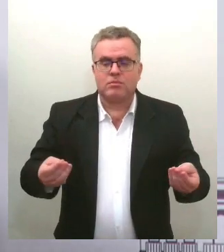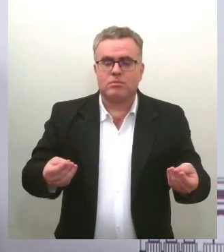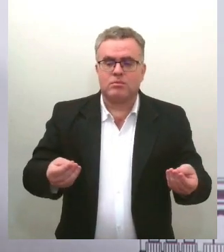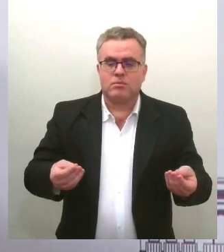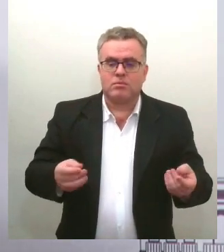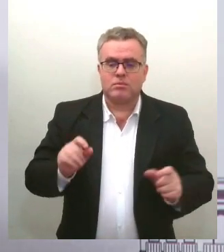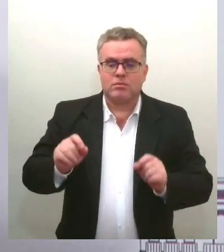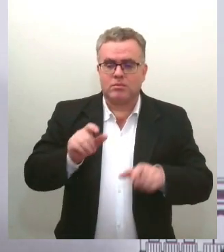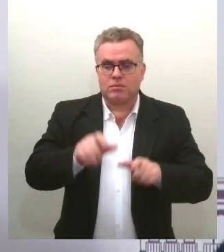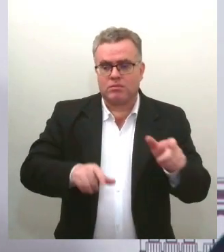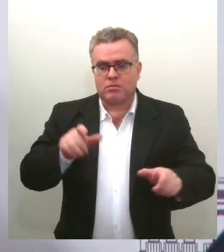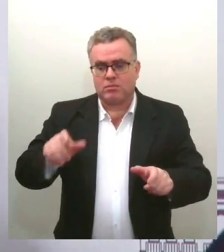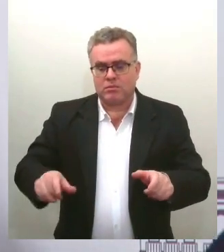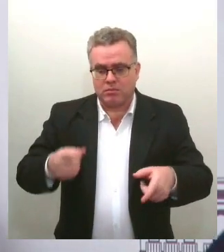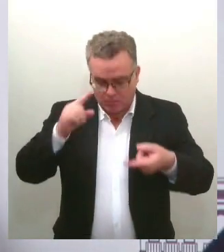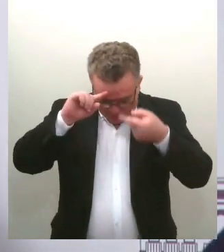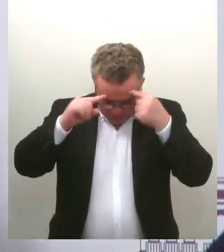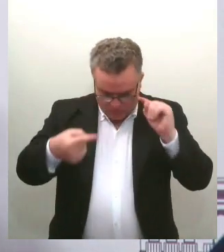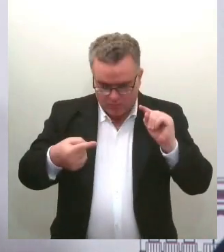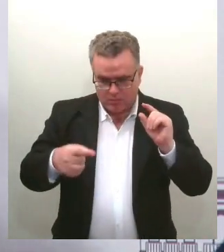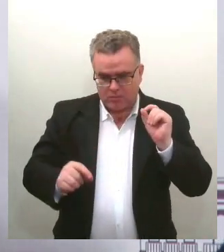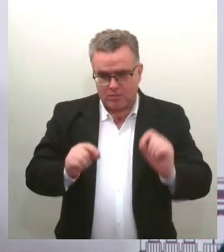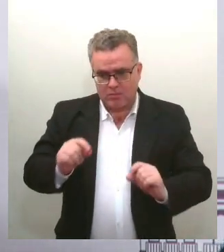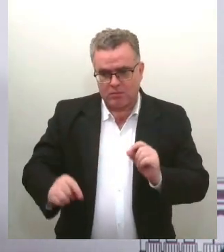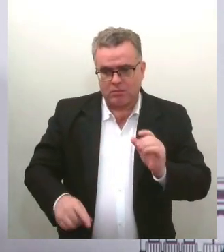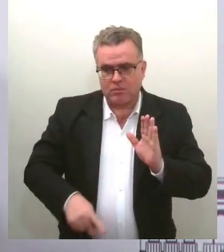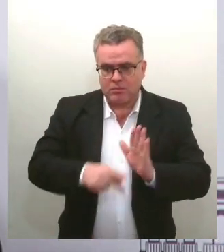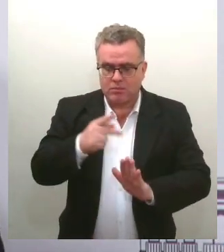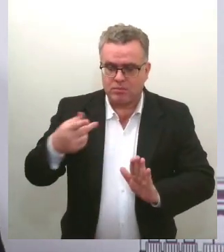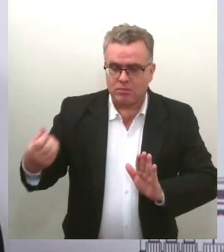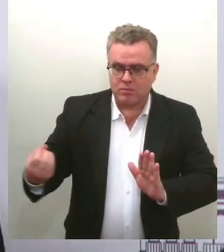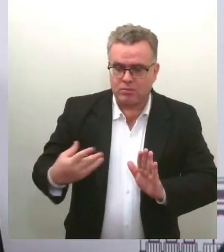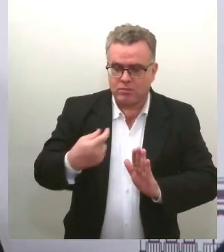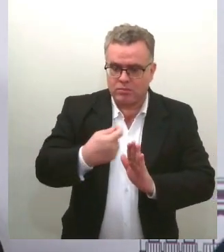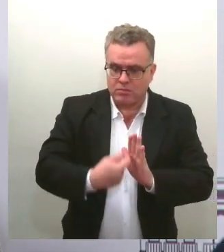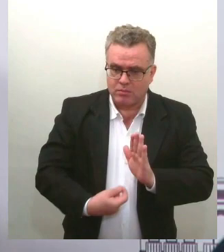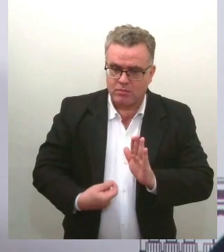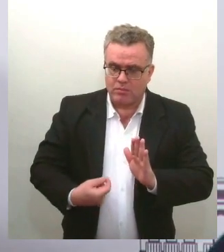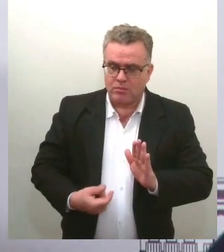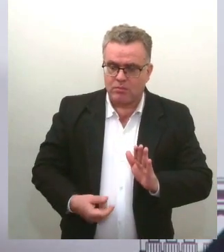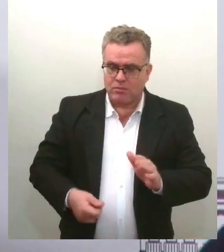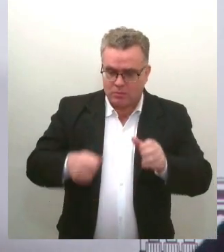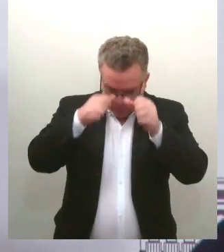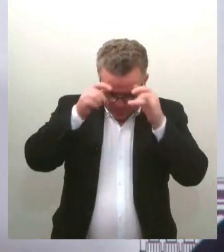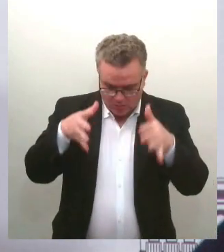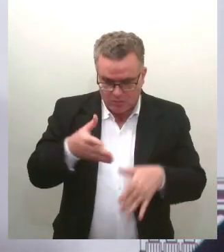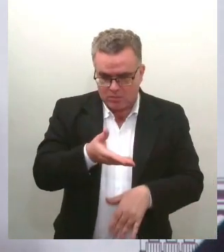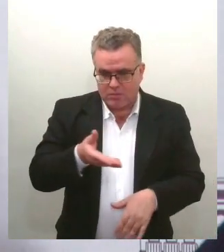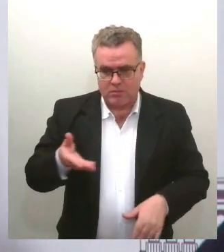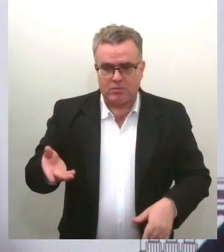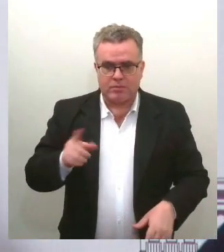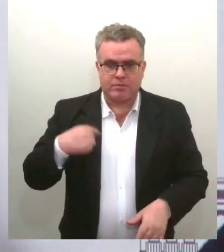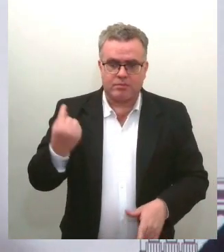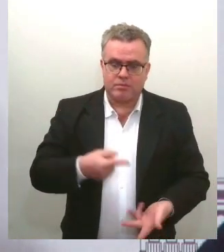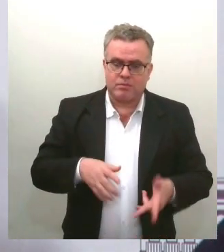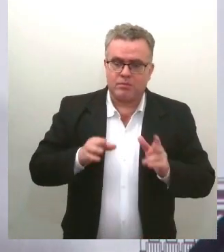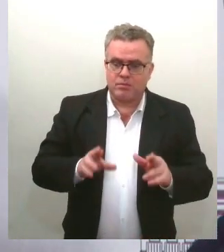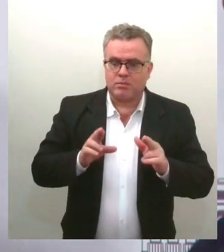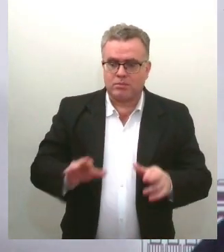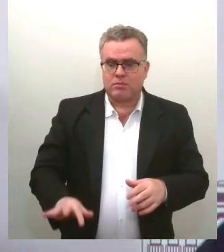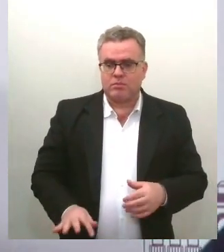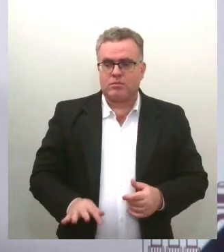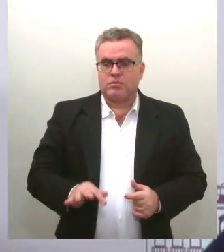novo protocolo será para os autistas, que a gente espera que brevemente isso seja